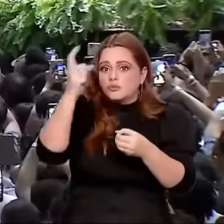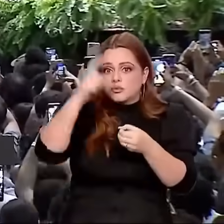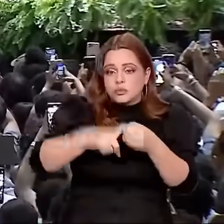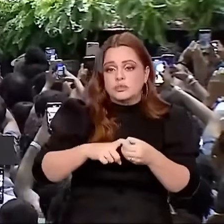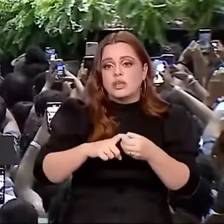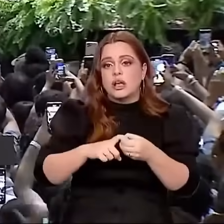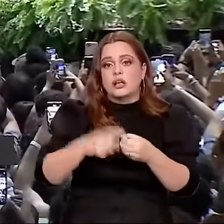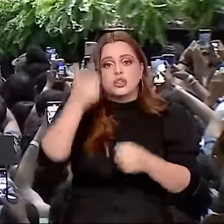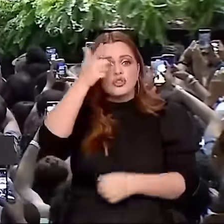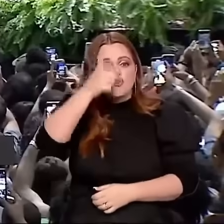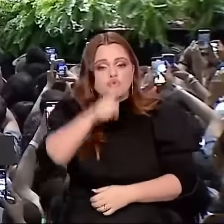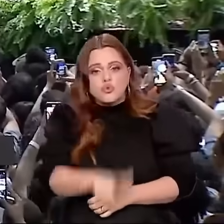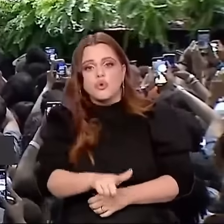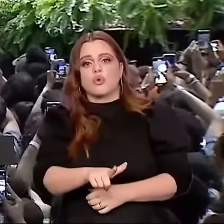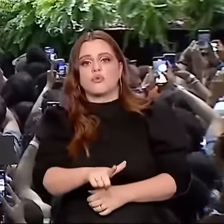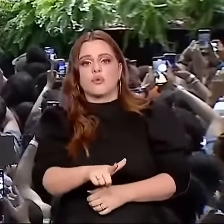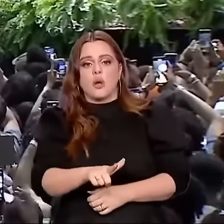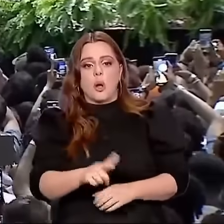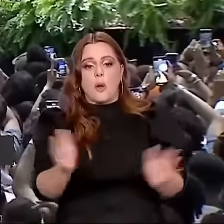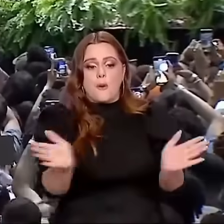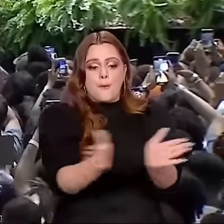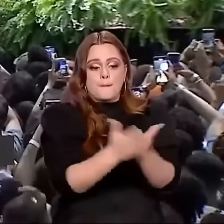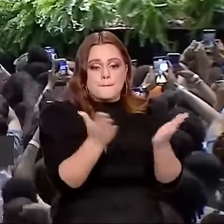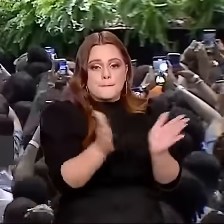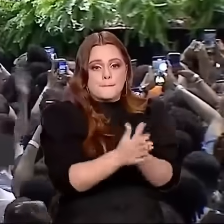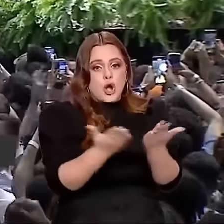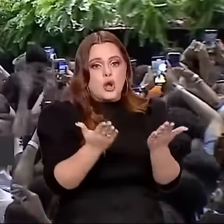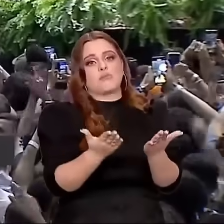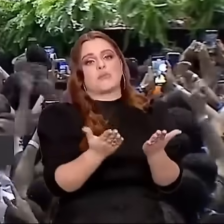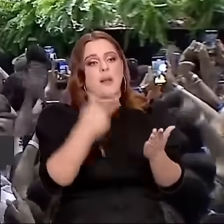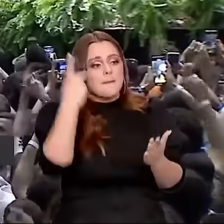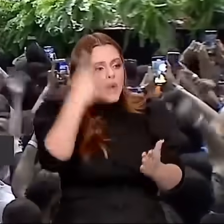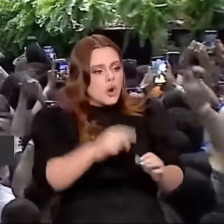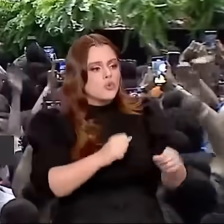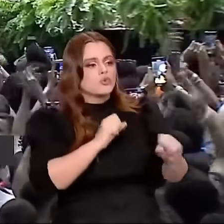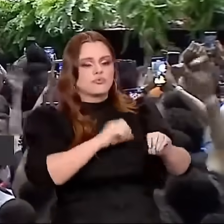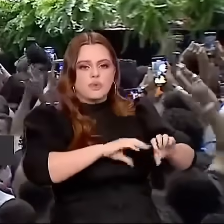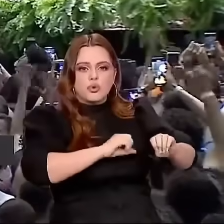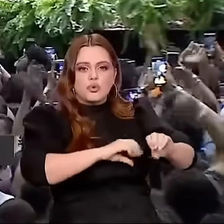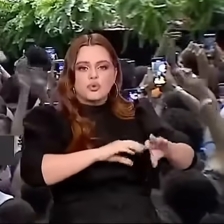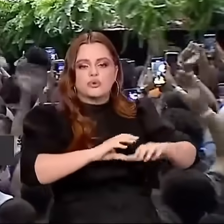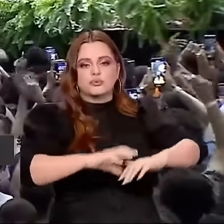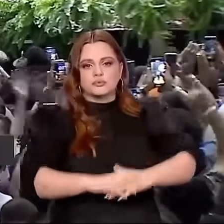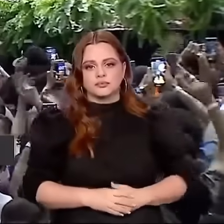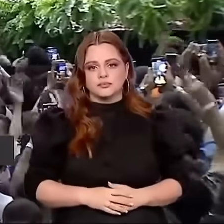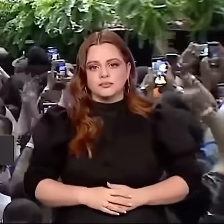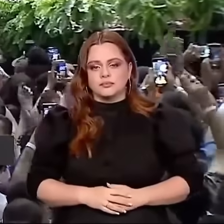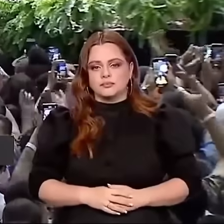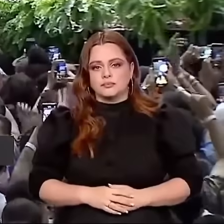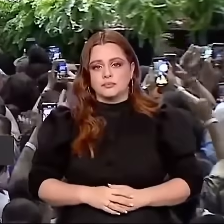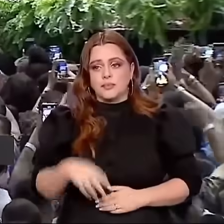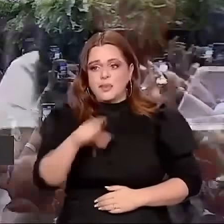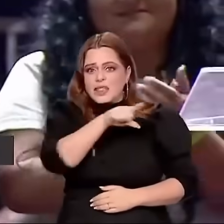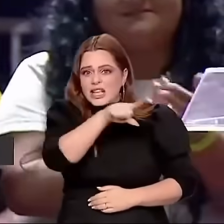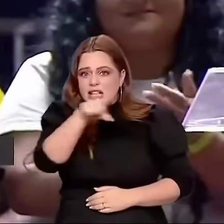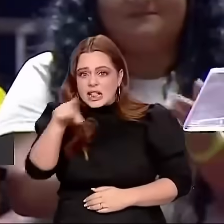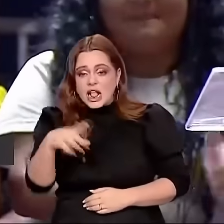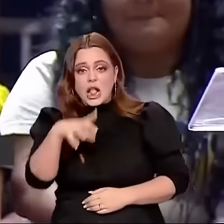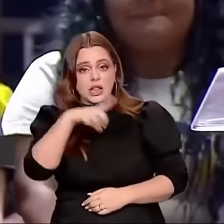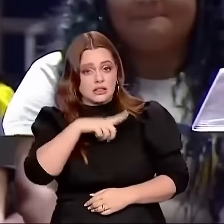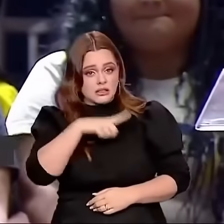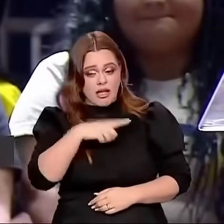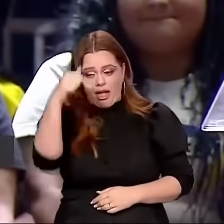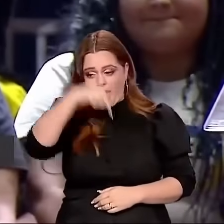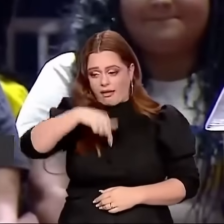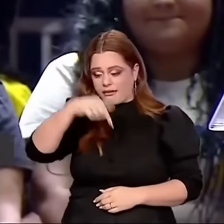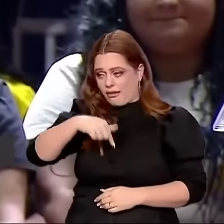colocar o pobre no orçamento da União. se você estivesse aqui